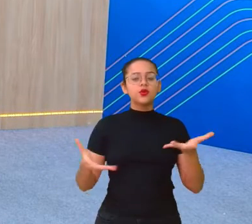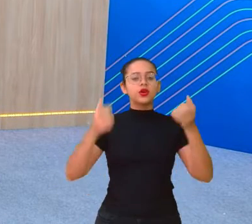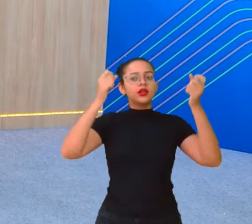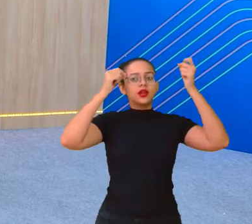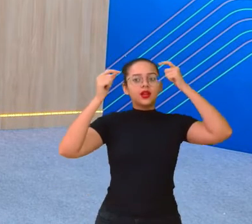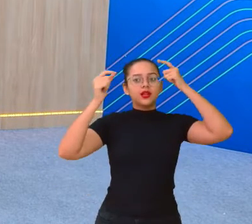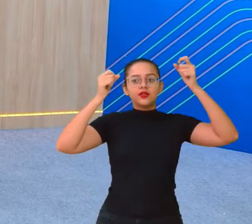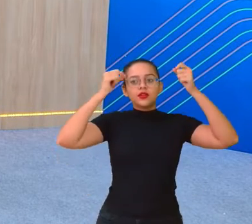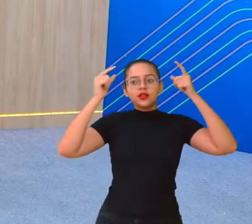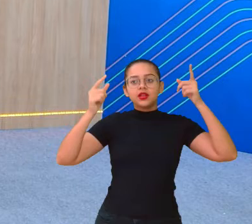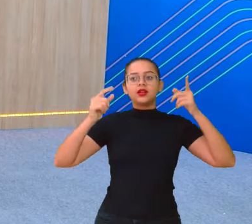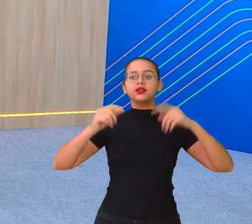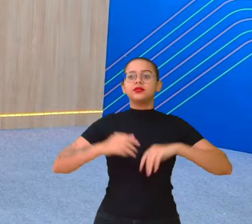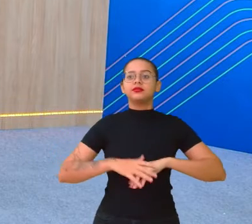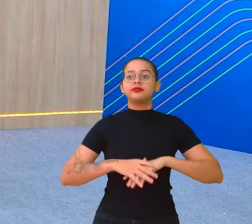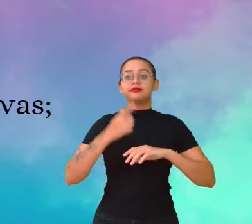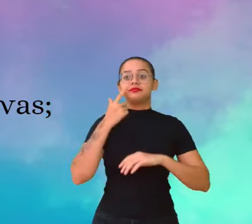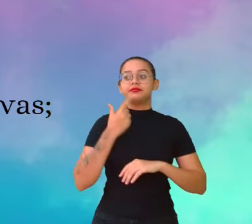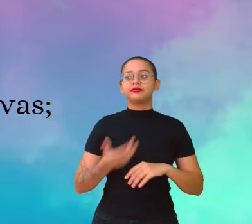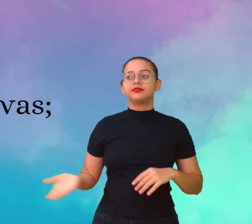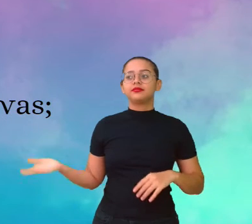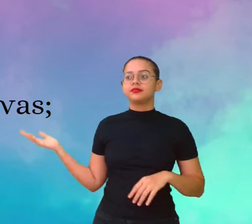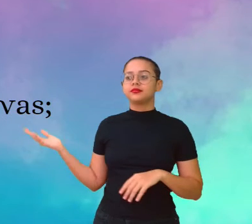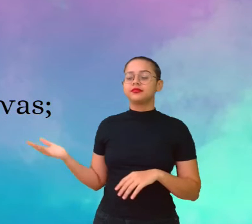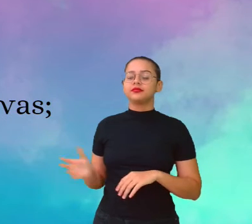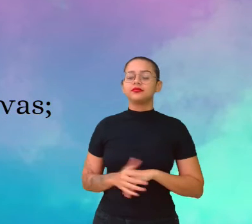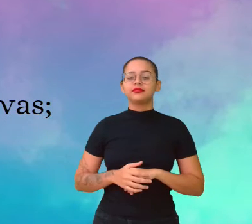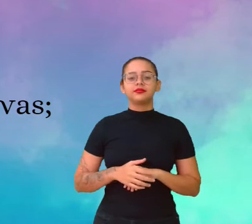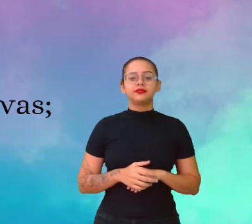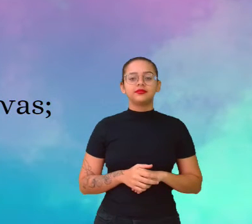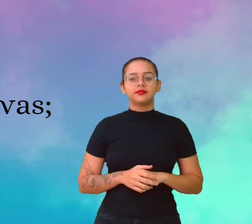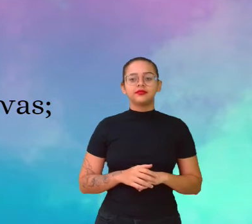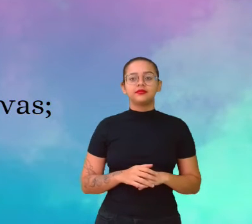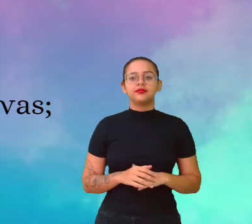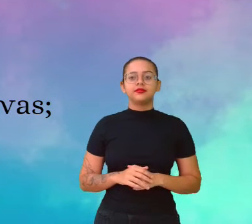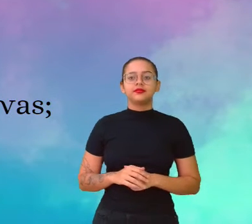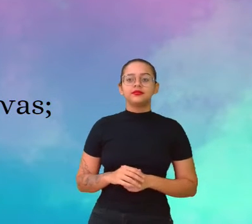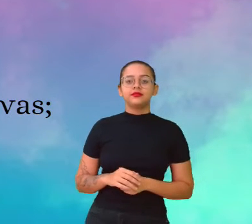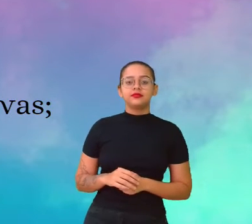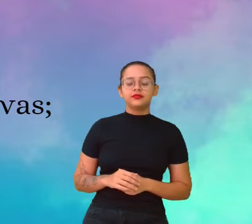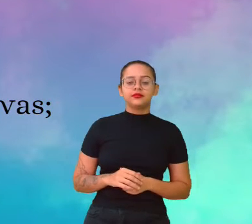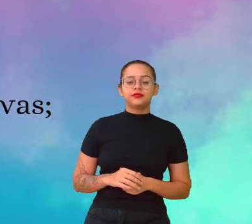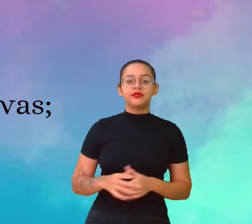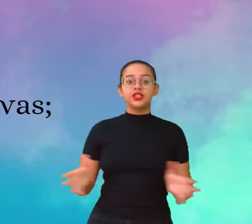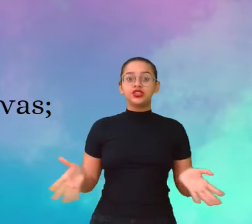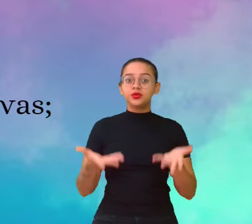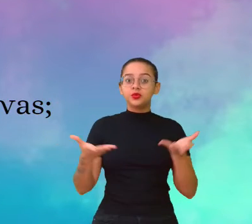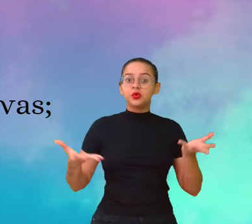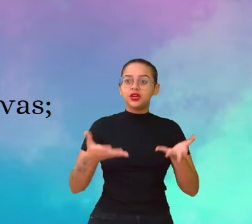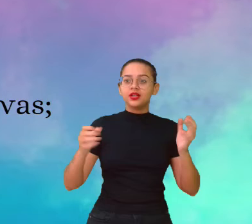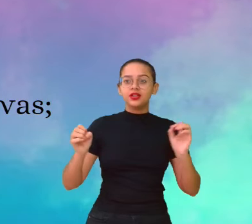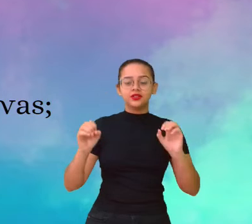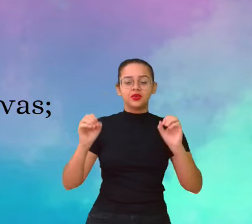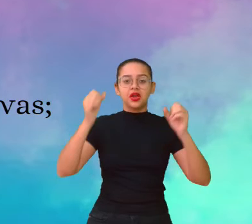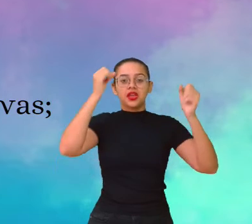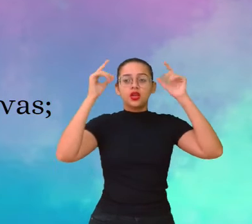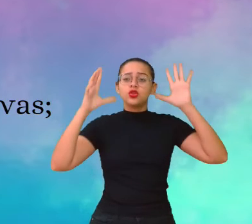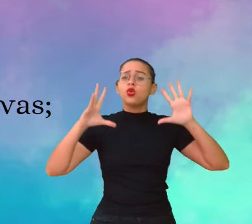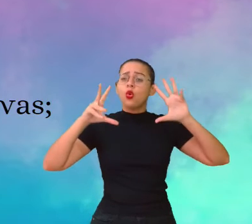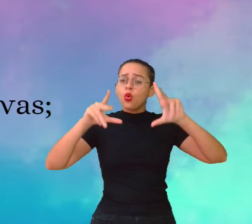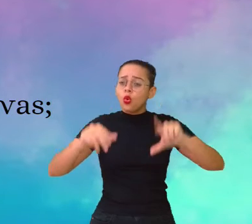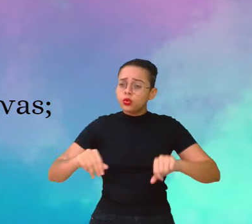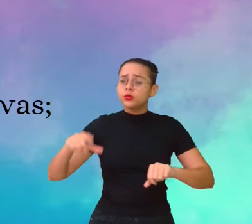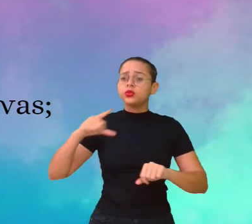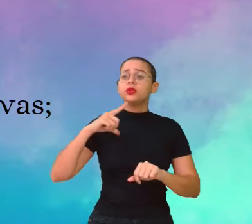a criatividade. Vai chegar aí na tela para vocês, para a gente poder enxergar melhor. Então, estimulando a criatividade. Todo mundo tem, só que